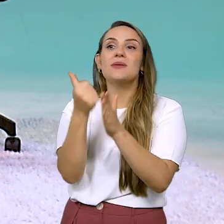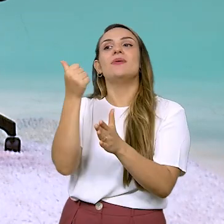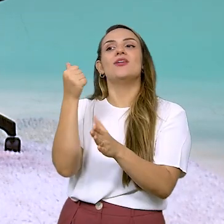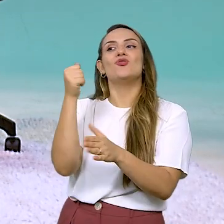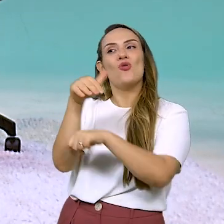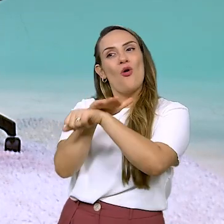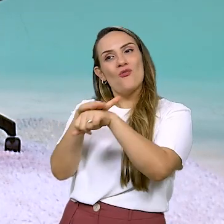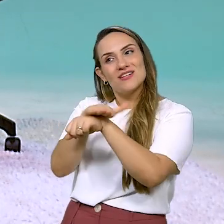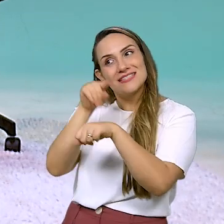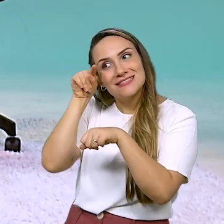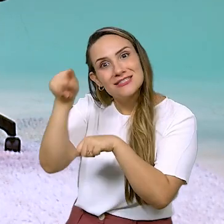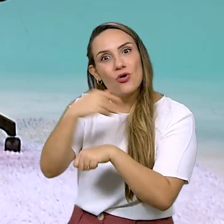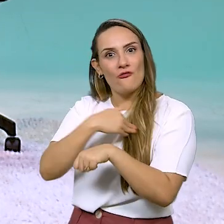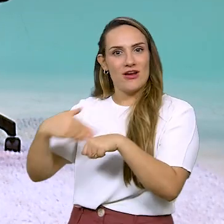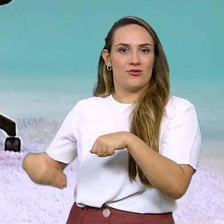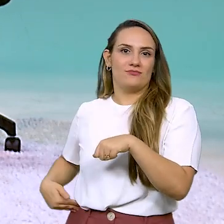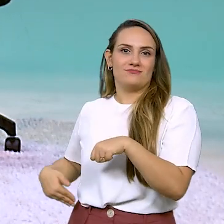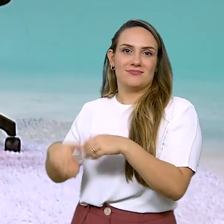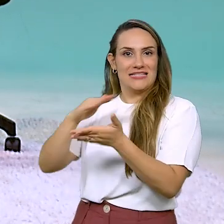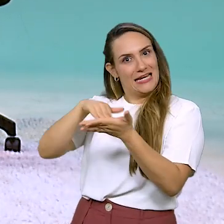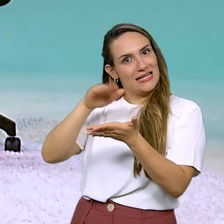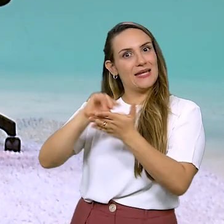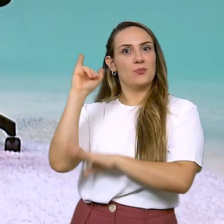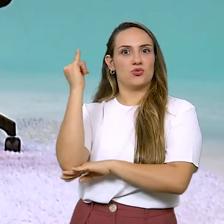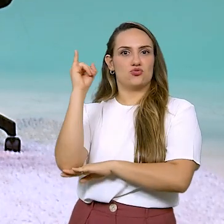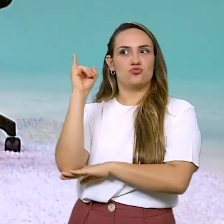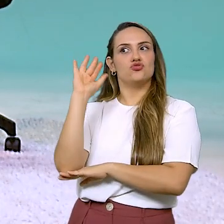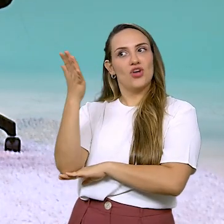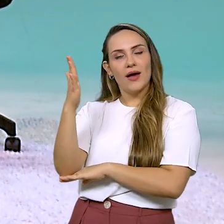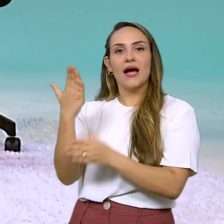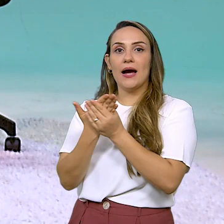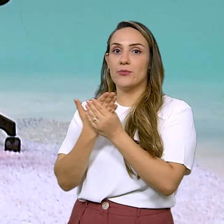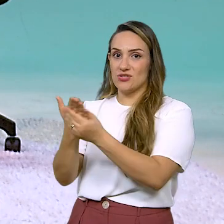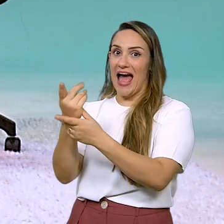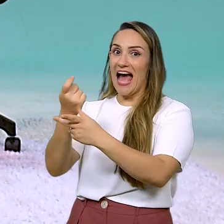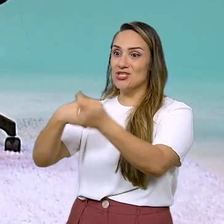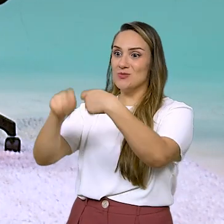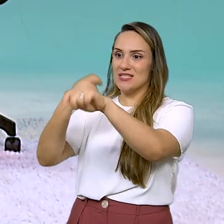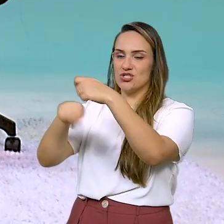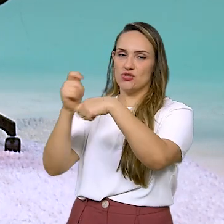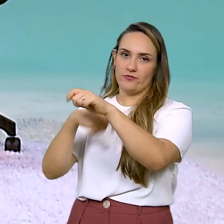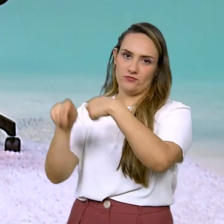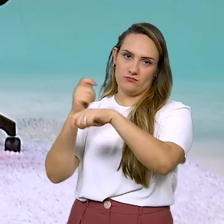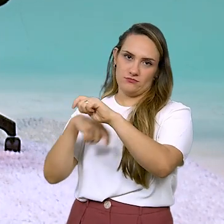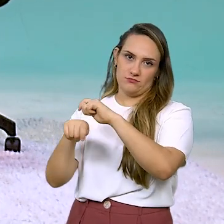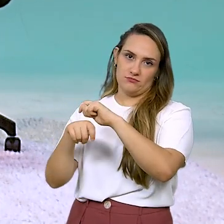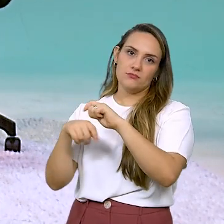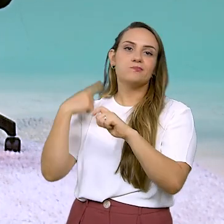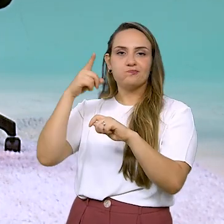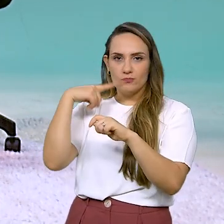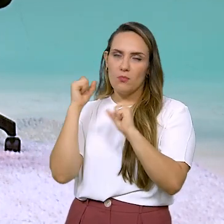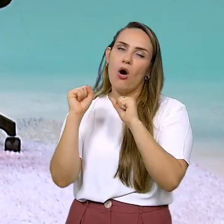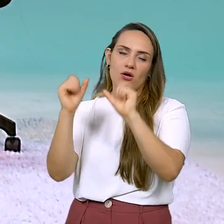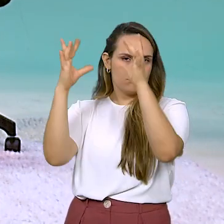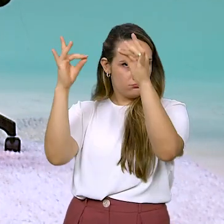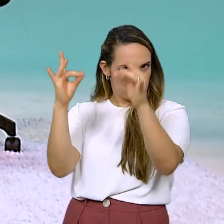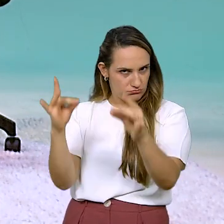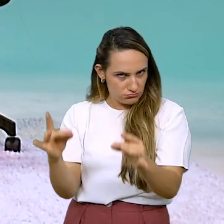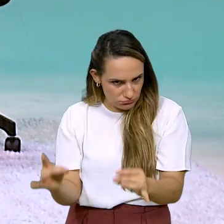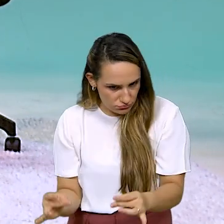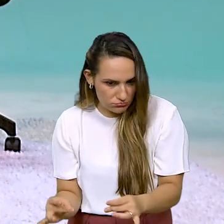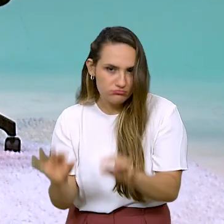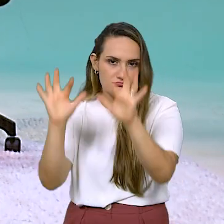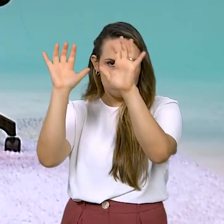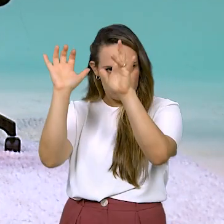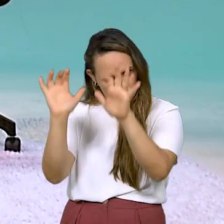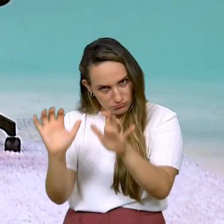porque ela dá uma segurança muito maior. Mas ela não exclui a atuação do advogado, que tem que fazer a explicação devida, para